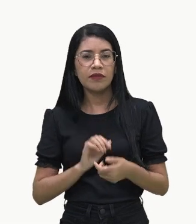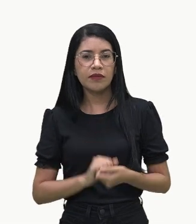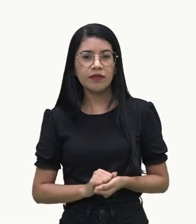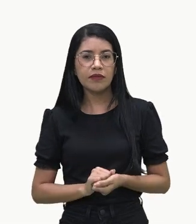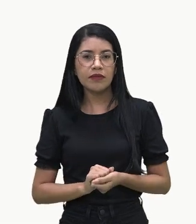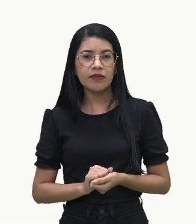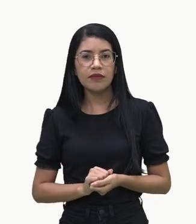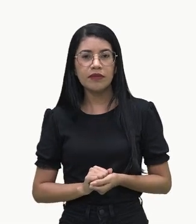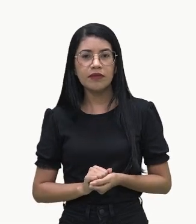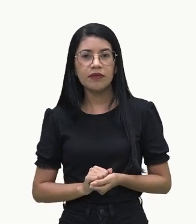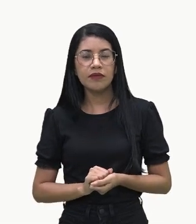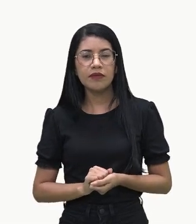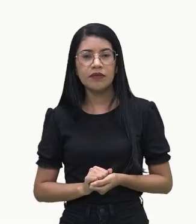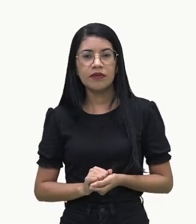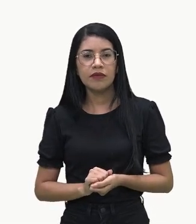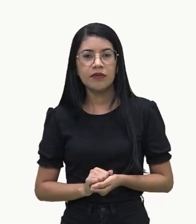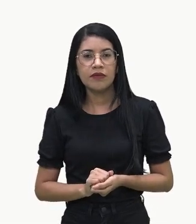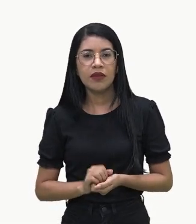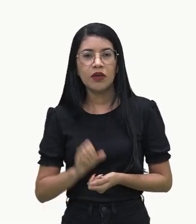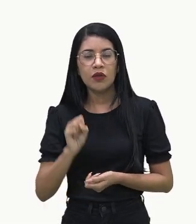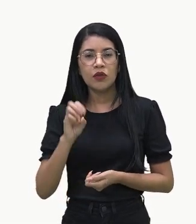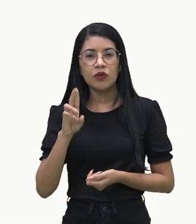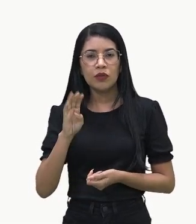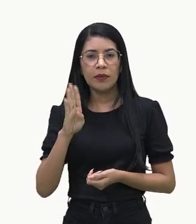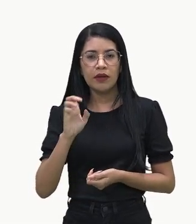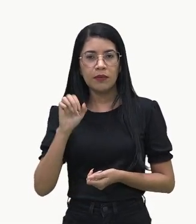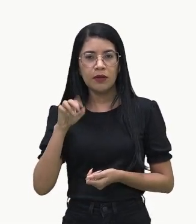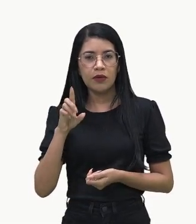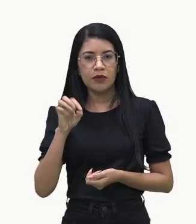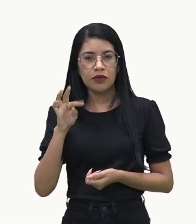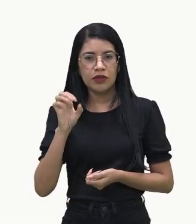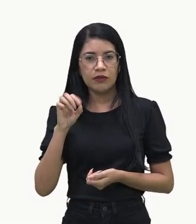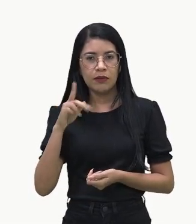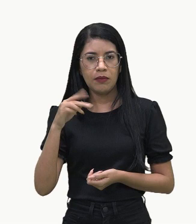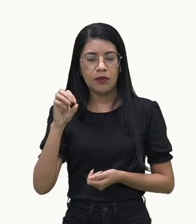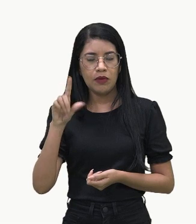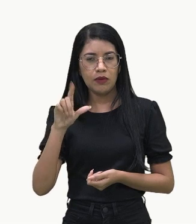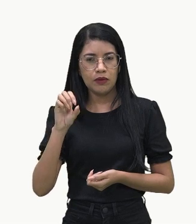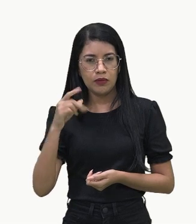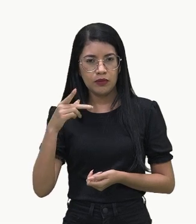de submúltiplos. Ok?